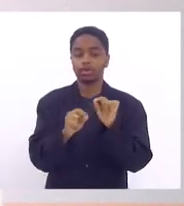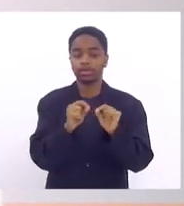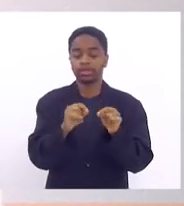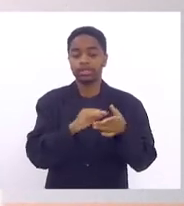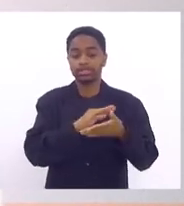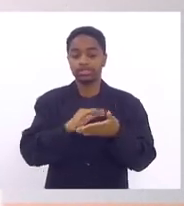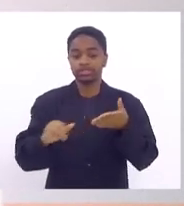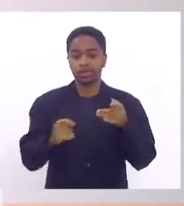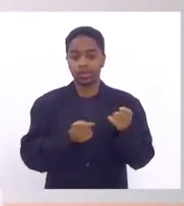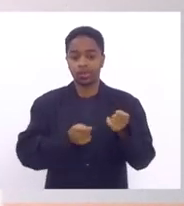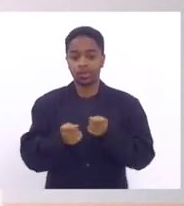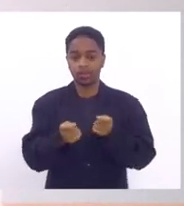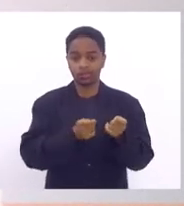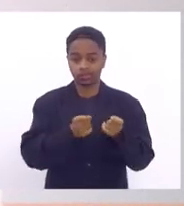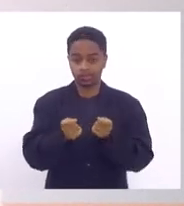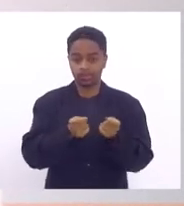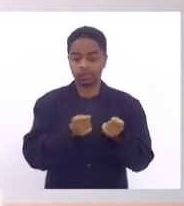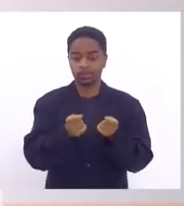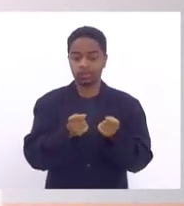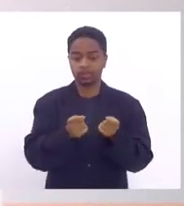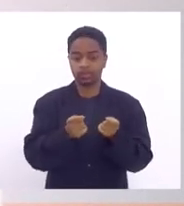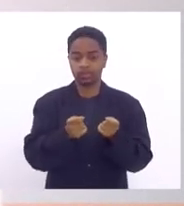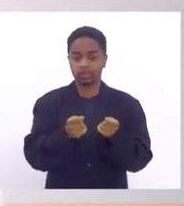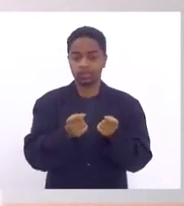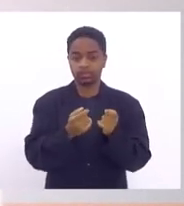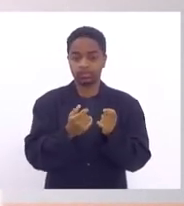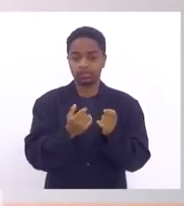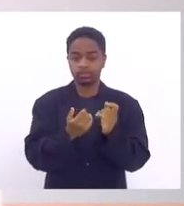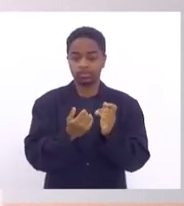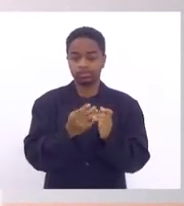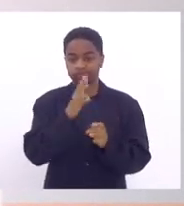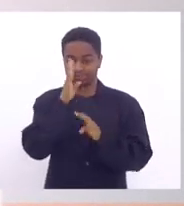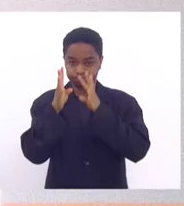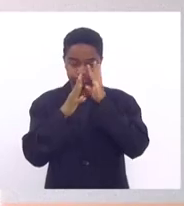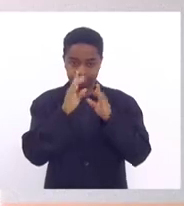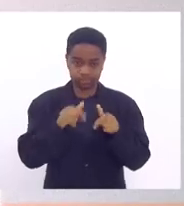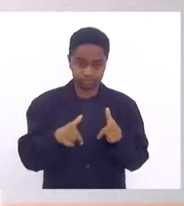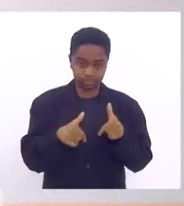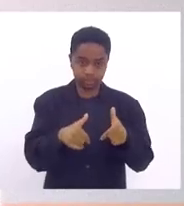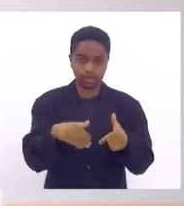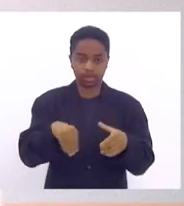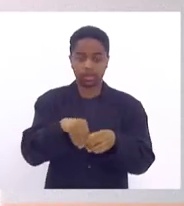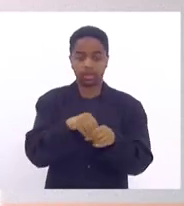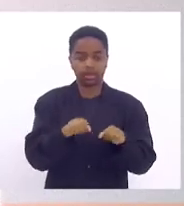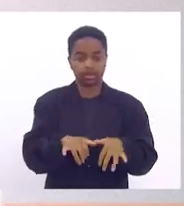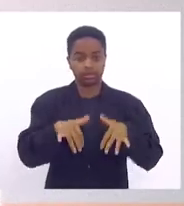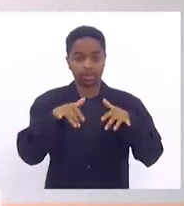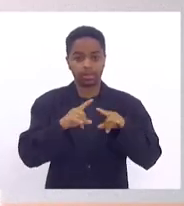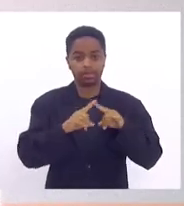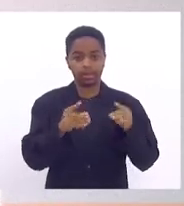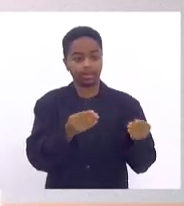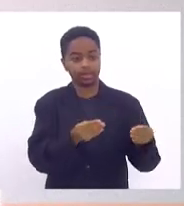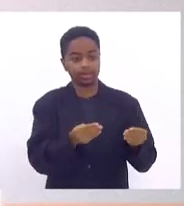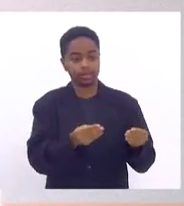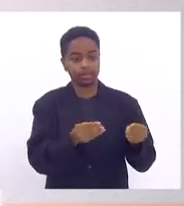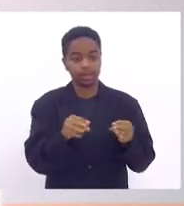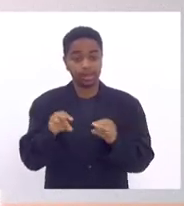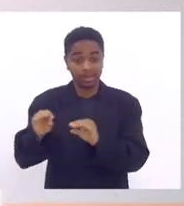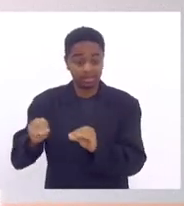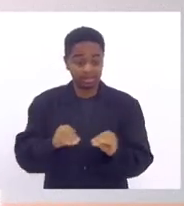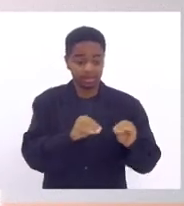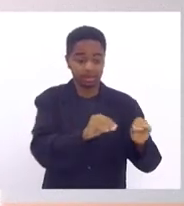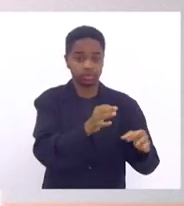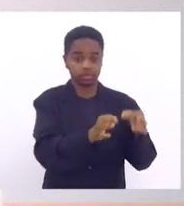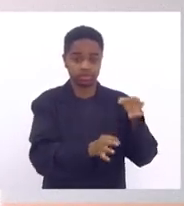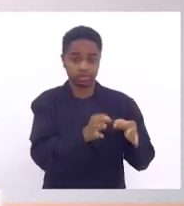o controle sobre o excesso parlamentar do Parlamento para o judiciário é um problema de separação de